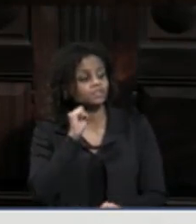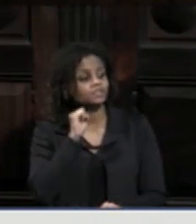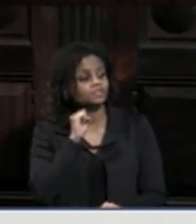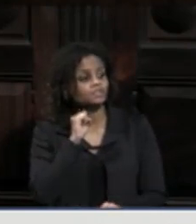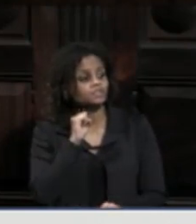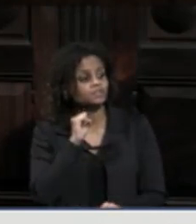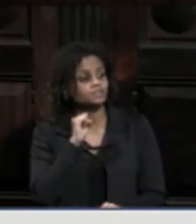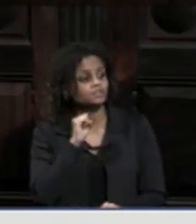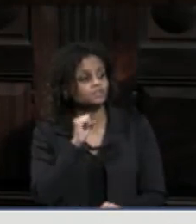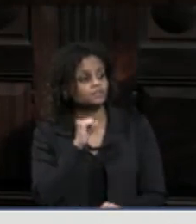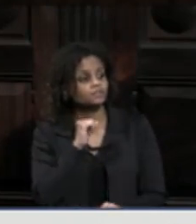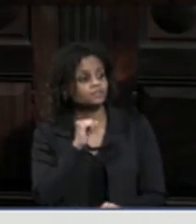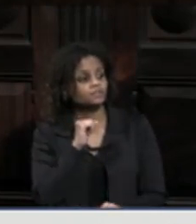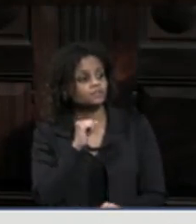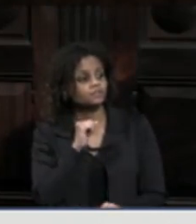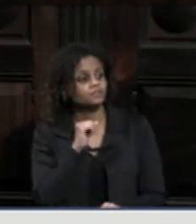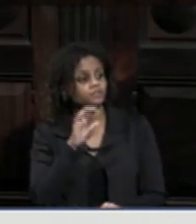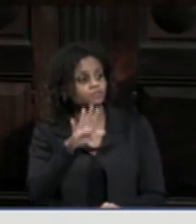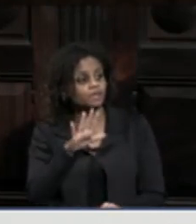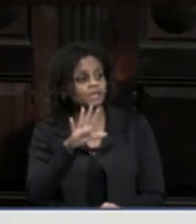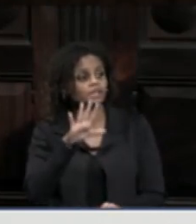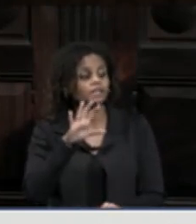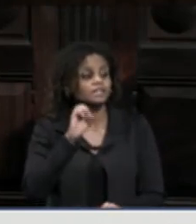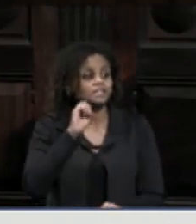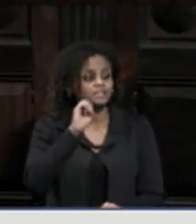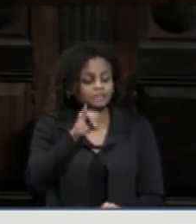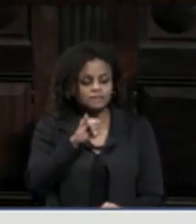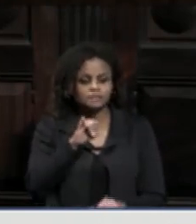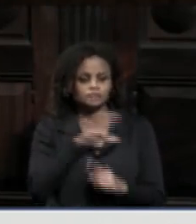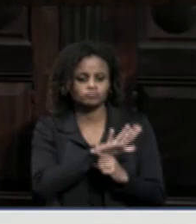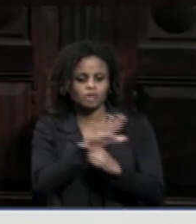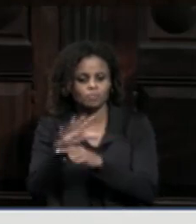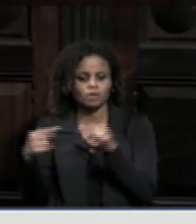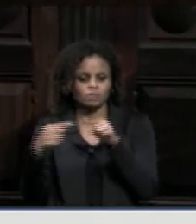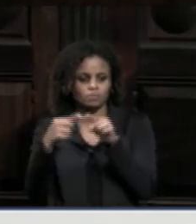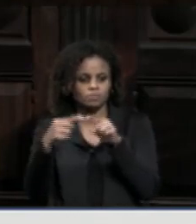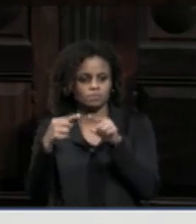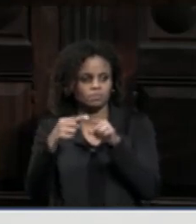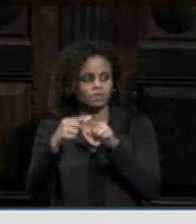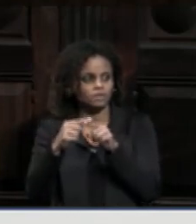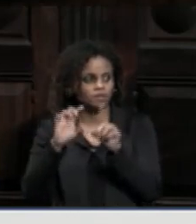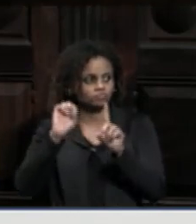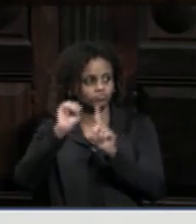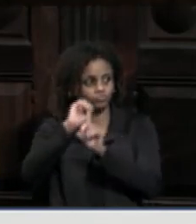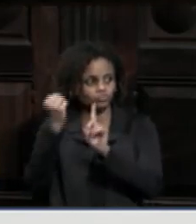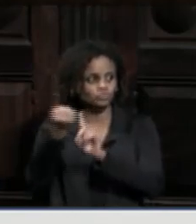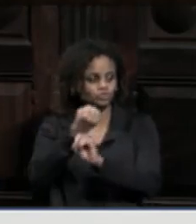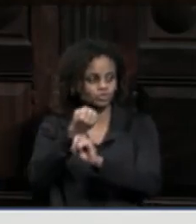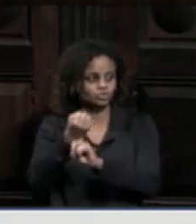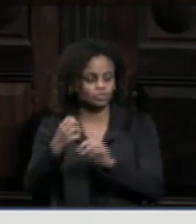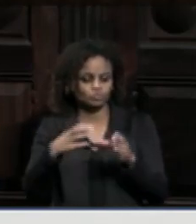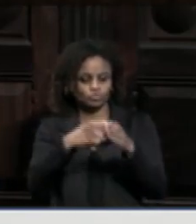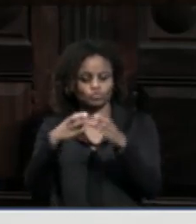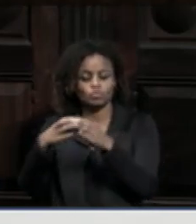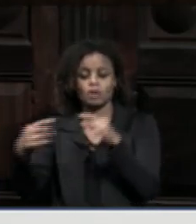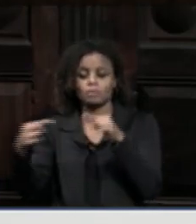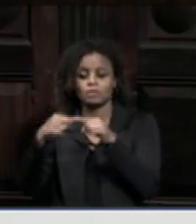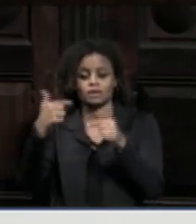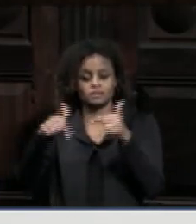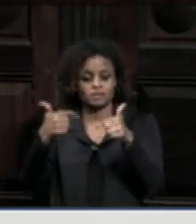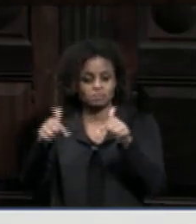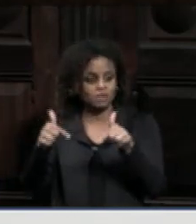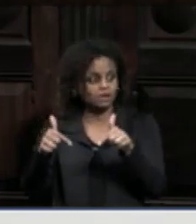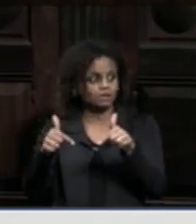favorável a segmentos da sociedade que pertencem ao mundo do trabalho,